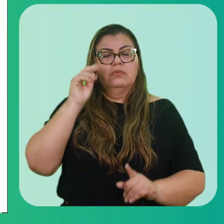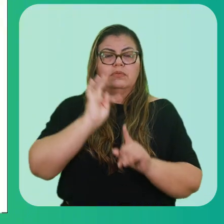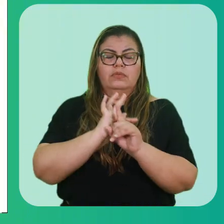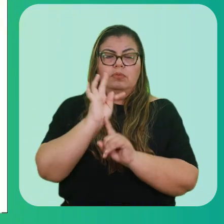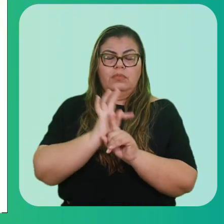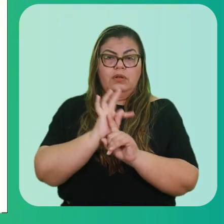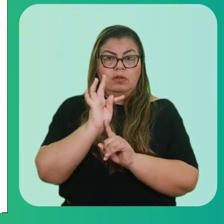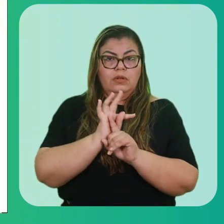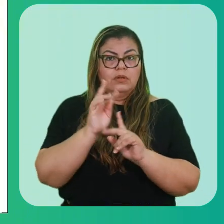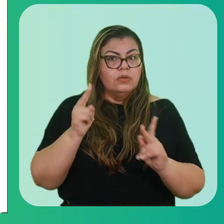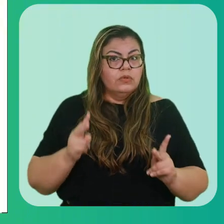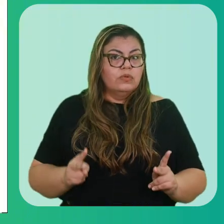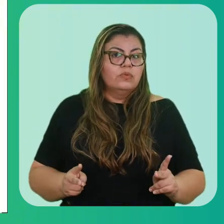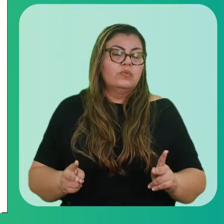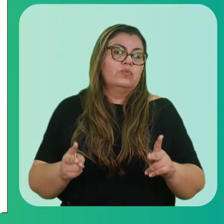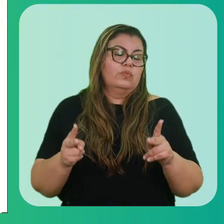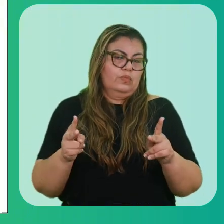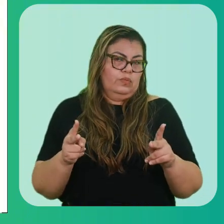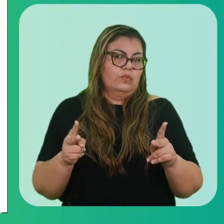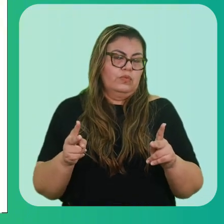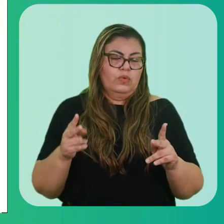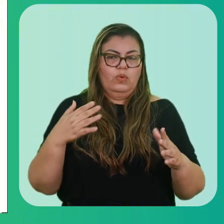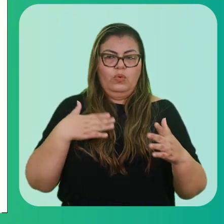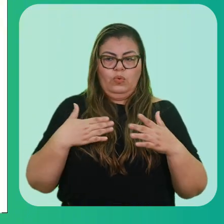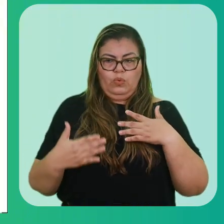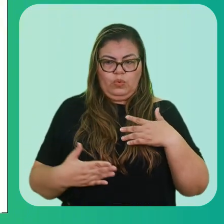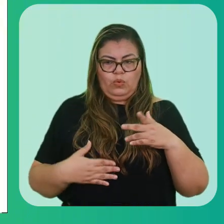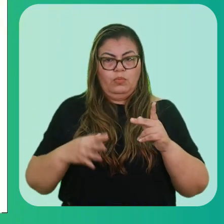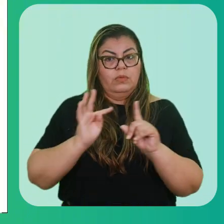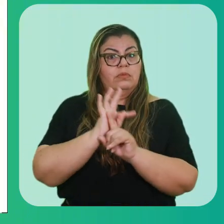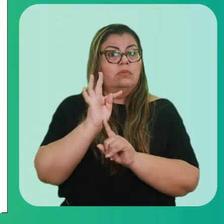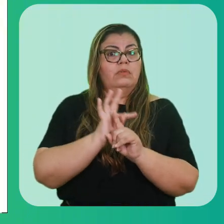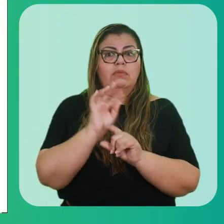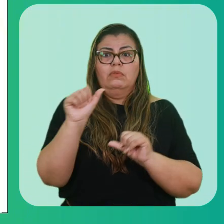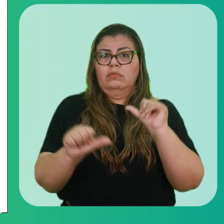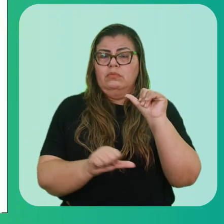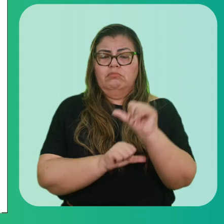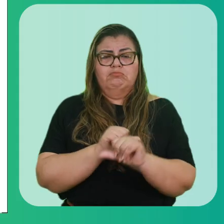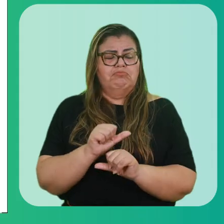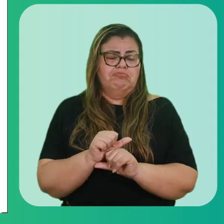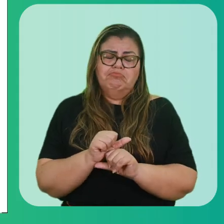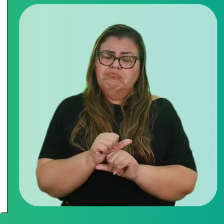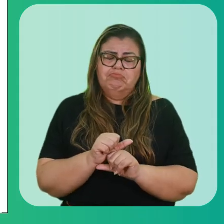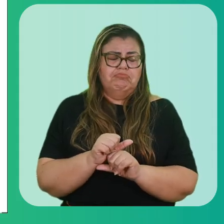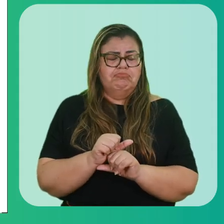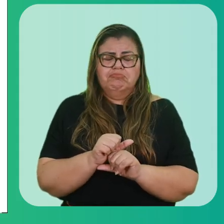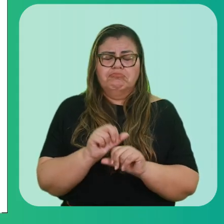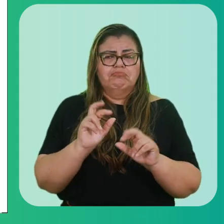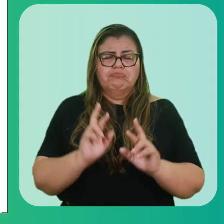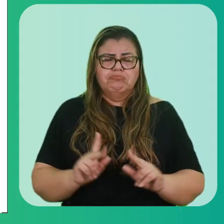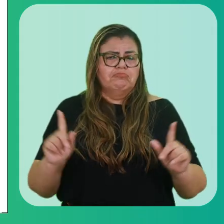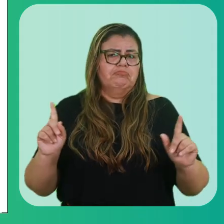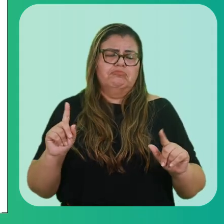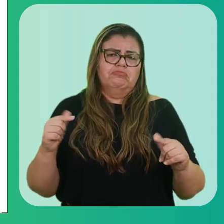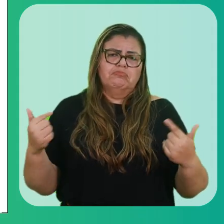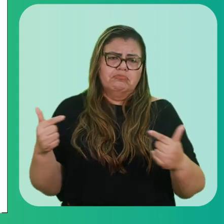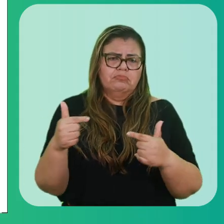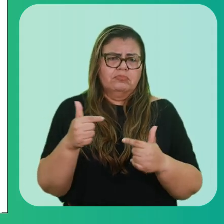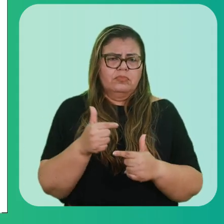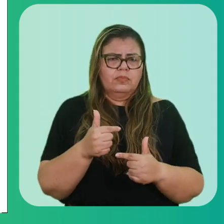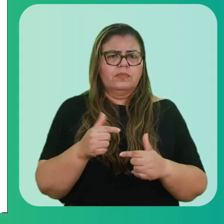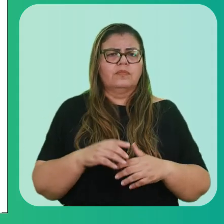como disse, estamos considerando que seja temperatura corporal e essa não deve sofrer alterações sensíveis,